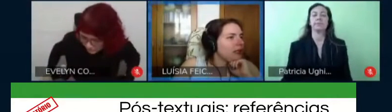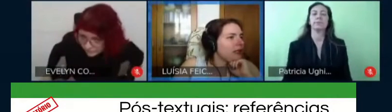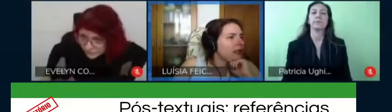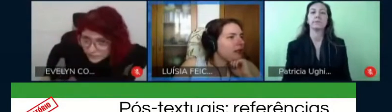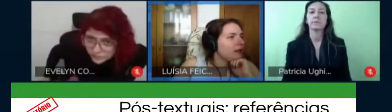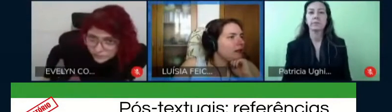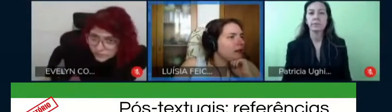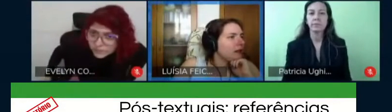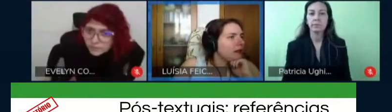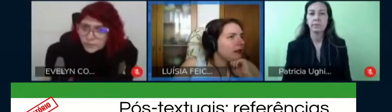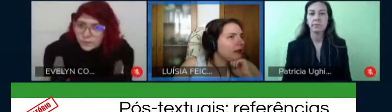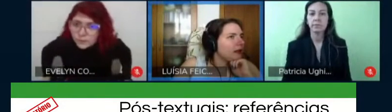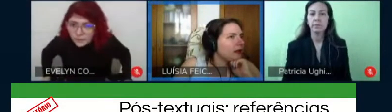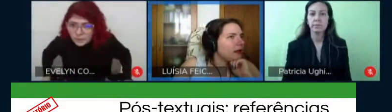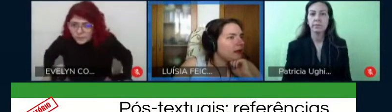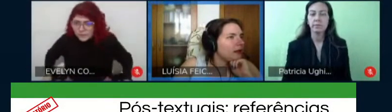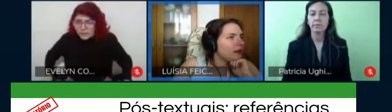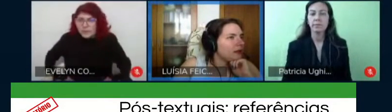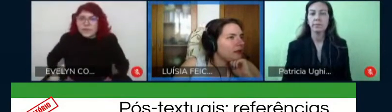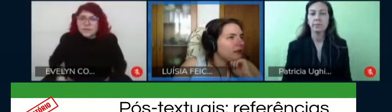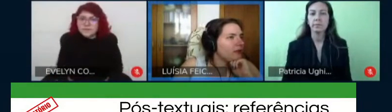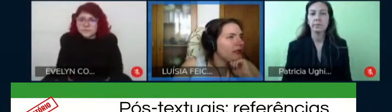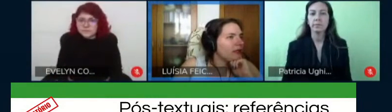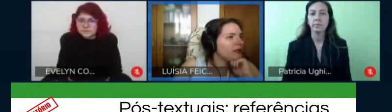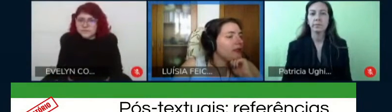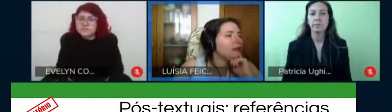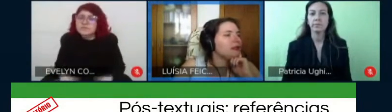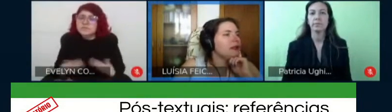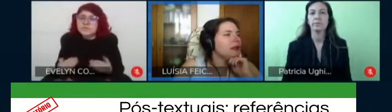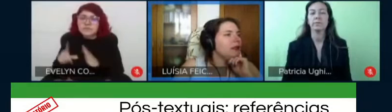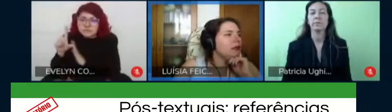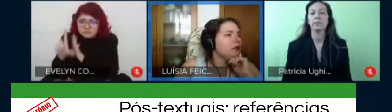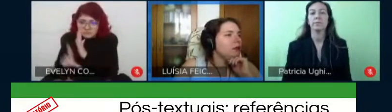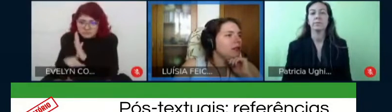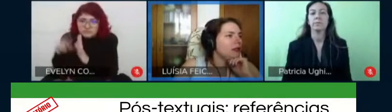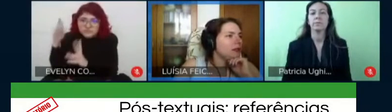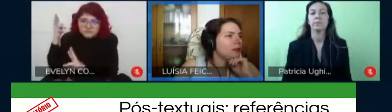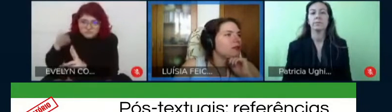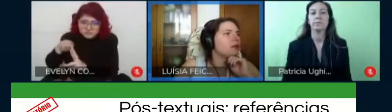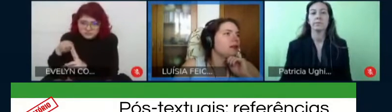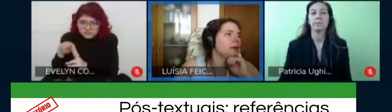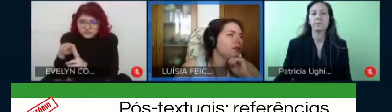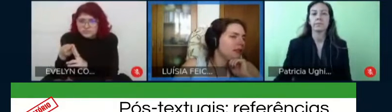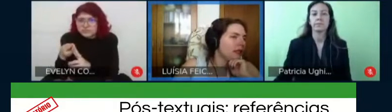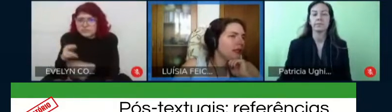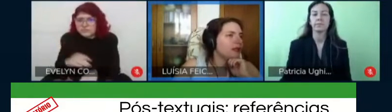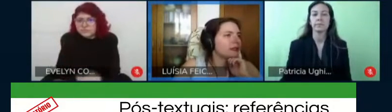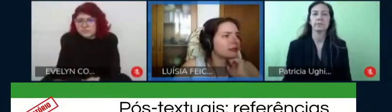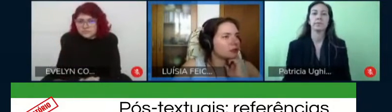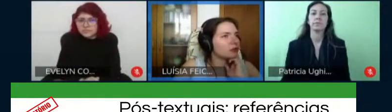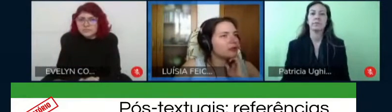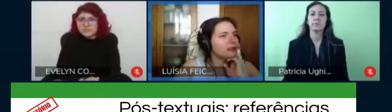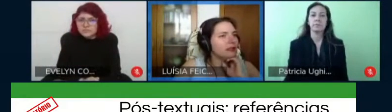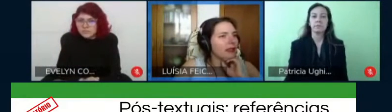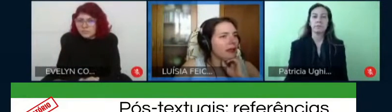Então eu gerei a lista de referências e lembrando que o alinhamento à esquerda, essas coisas, e